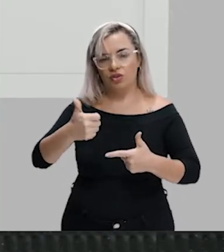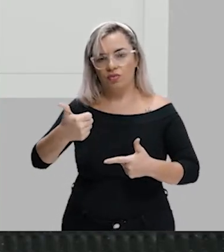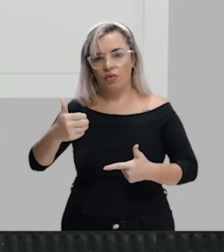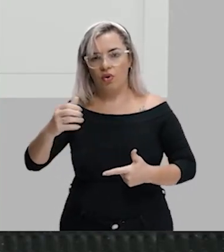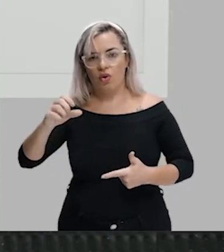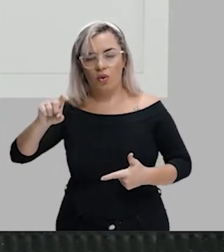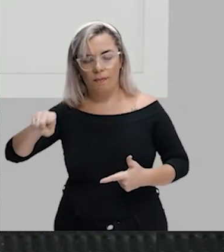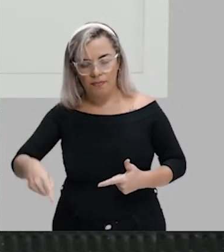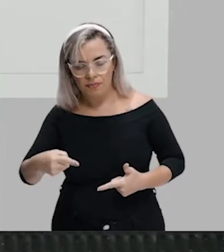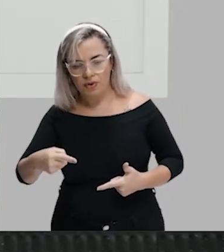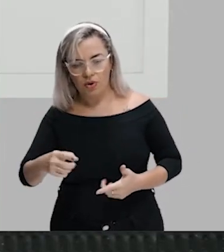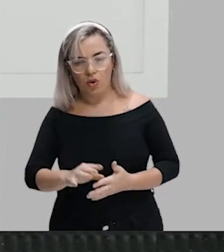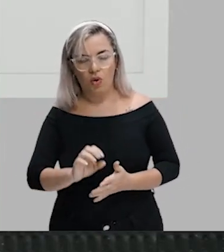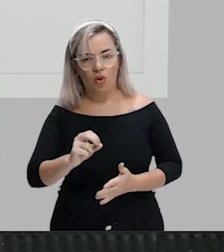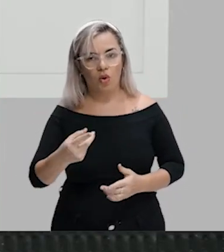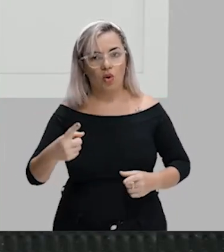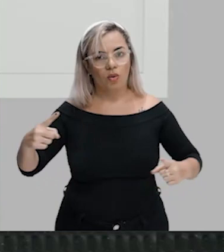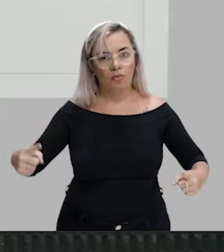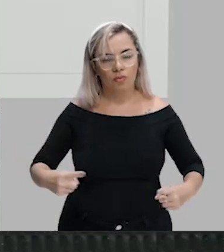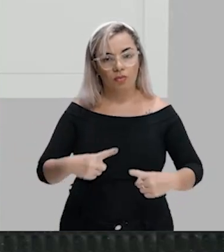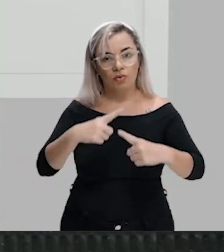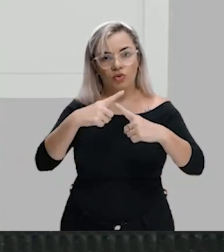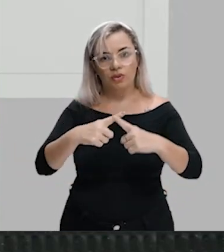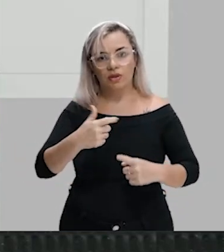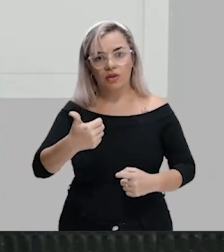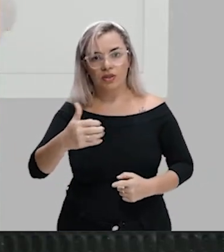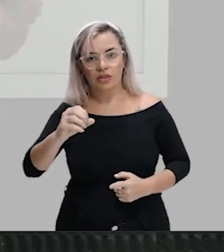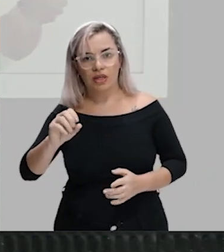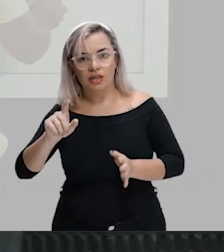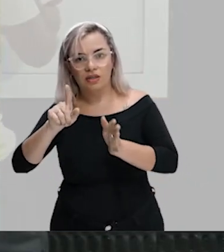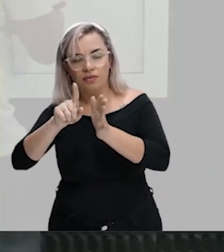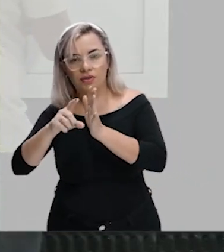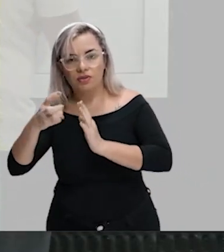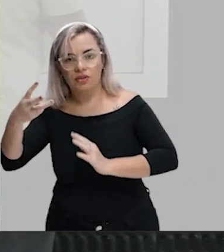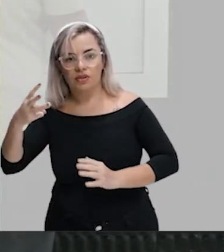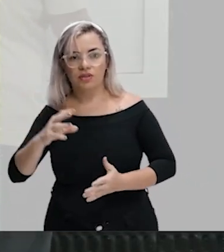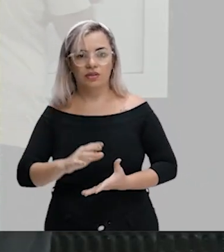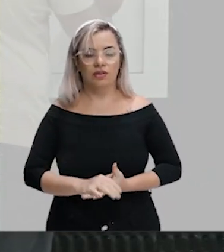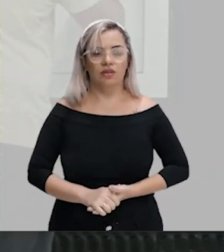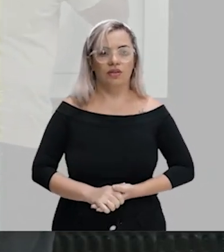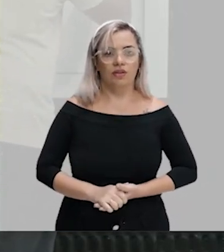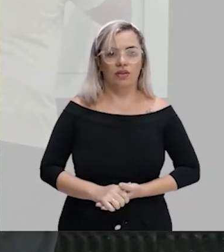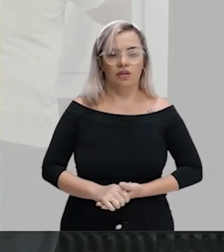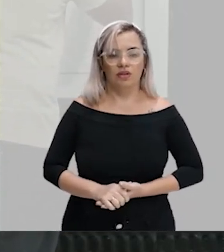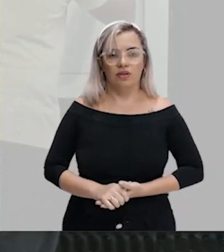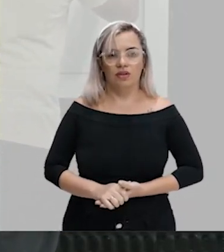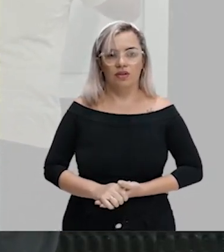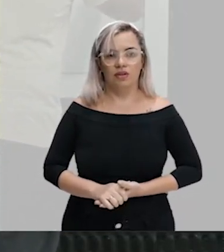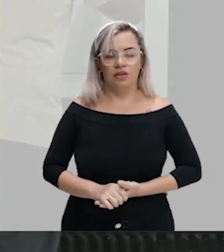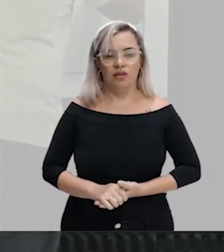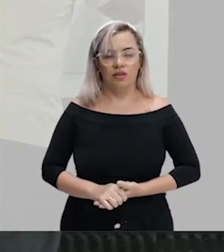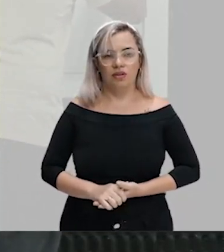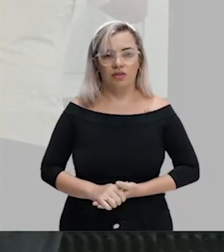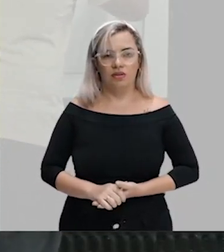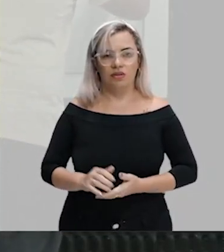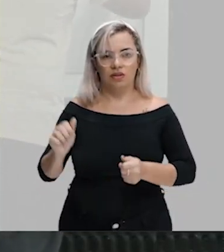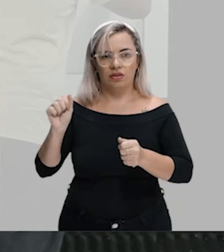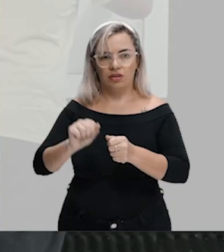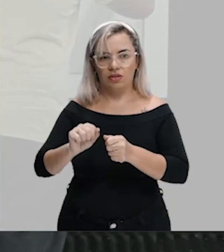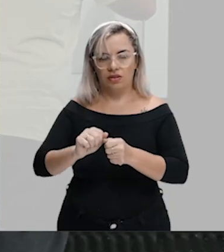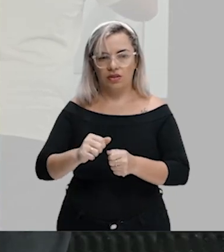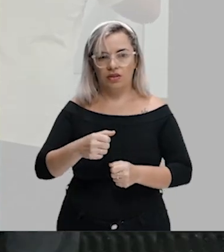Certo? Ou multiplicar por 10 a menos 3. Então eu posso fazer o seguinte. Ó, vou multiplicar